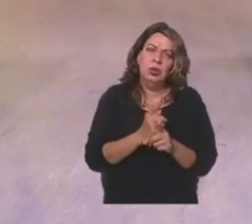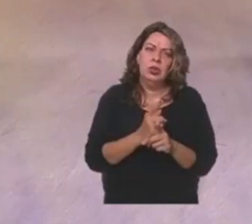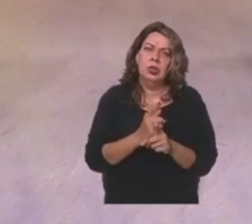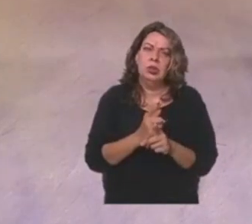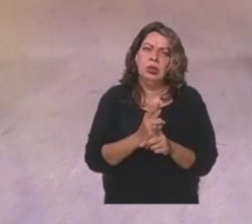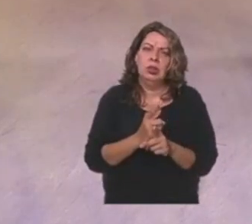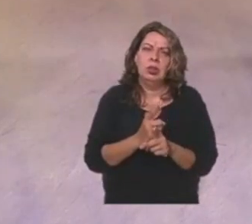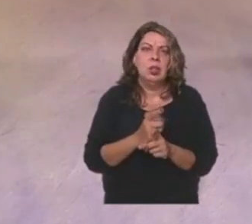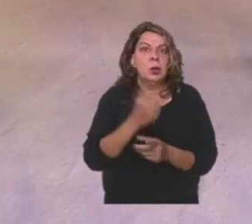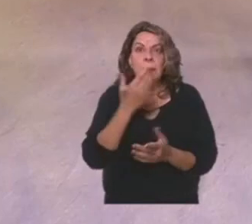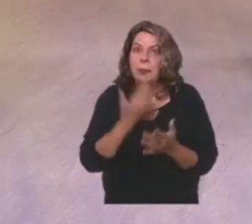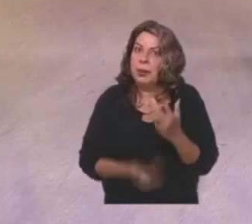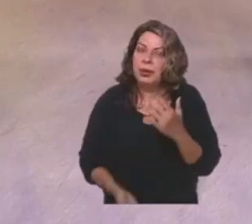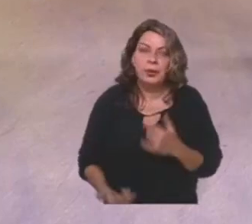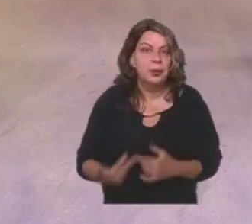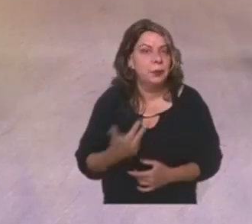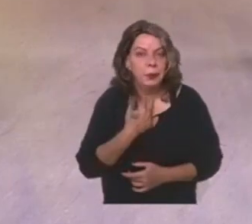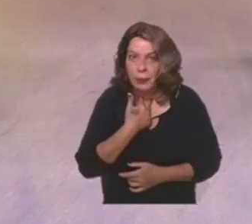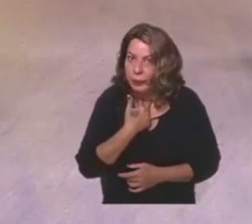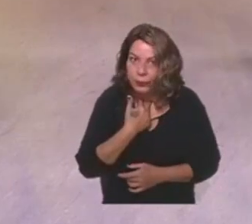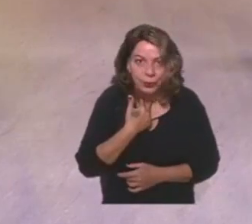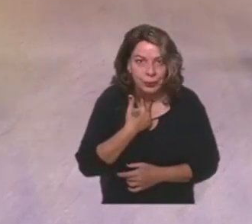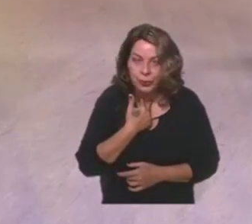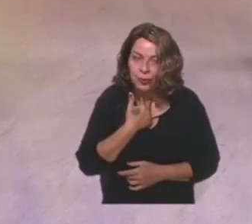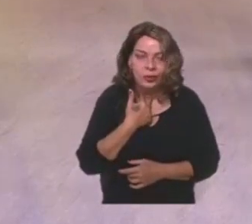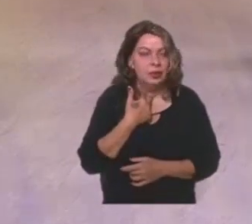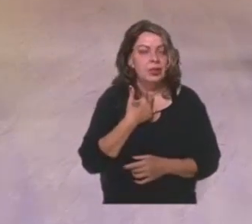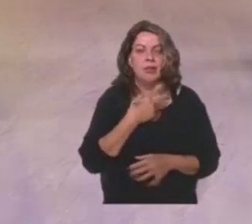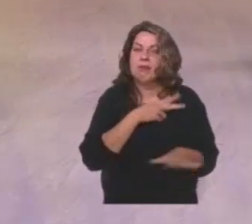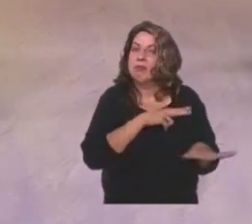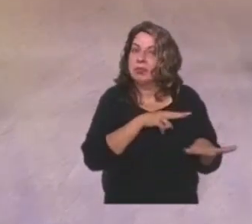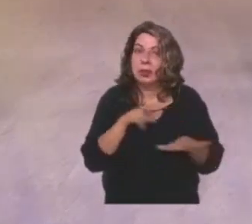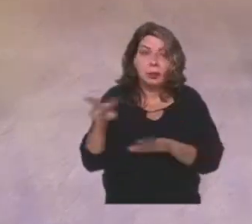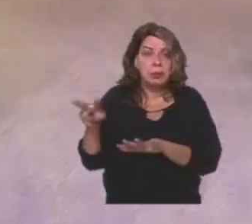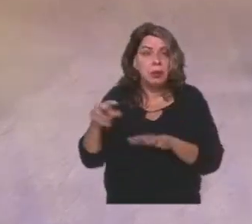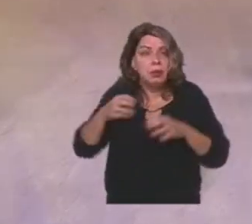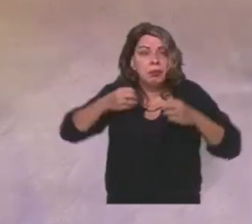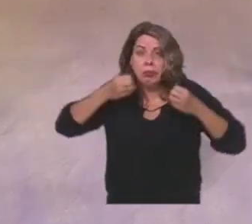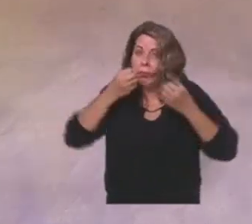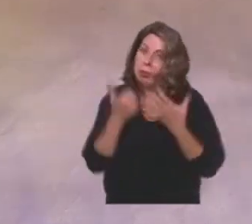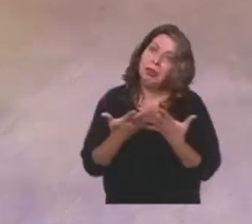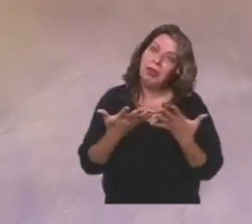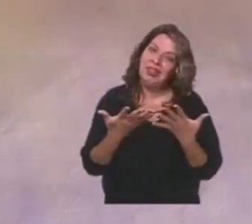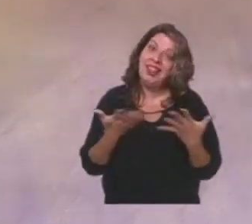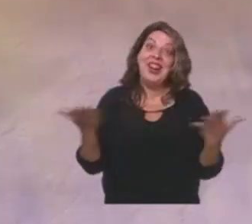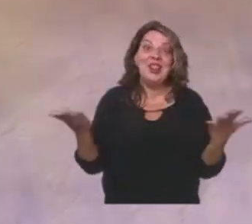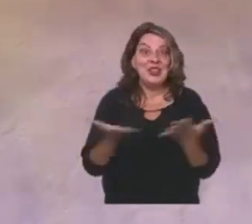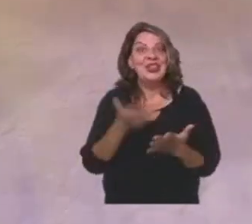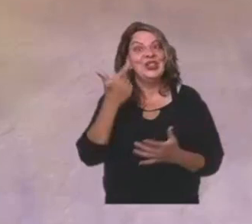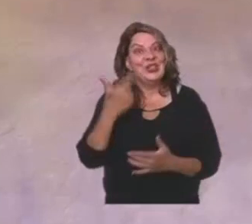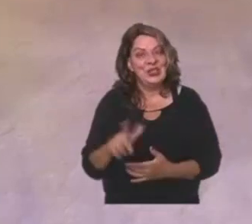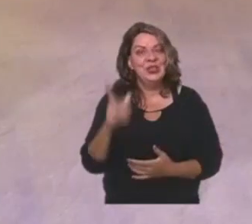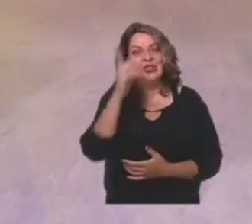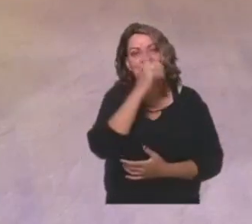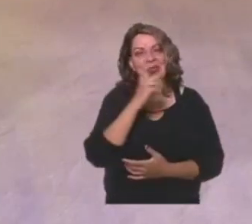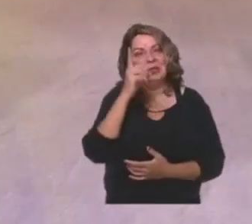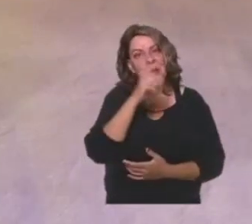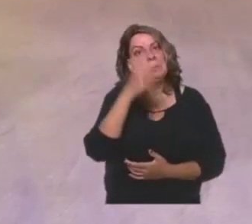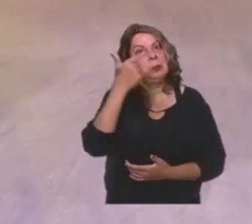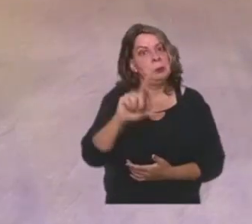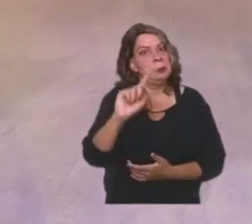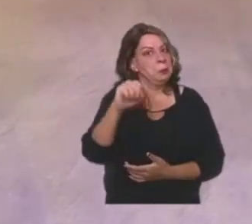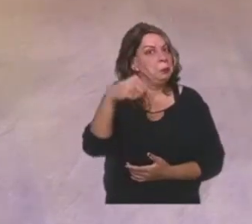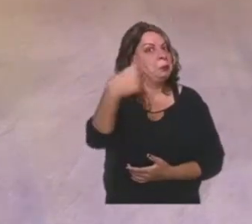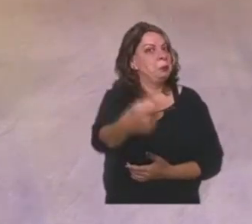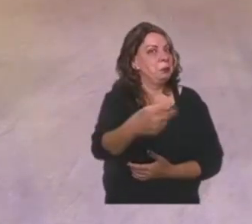que eu não posso perder, porque essa semana está maravilhosa. Então, ó, repetindo aí pra vocês, maravilhosa viu, né? Também no